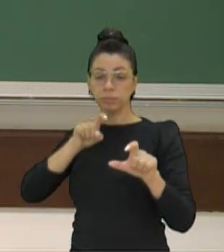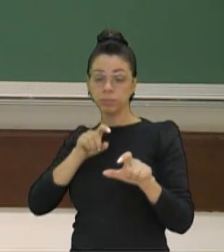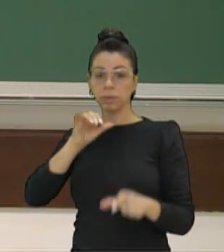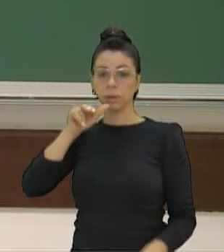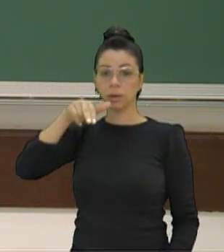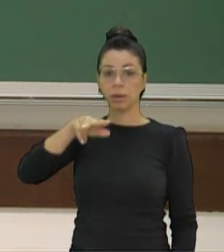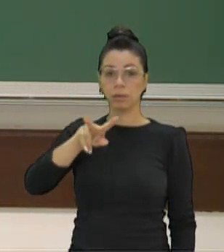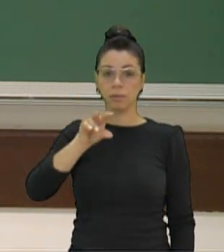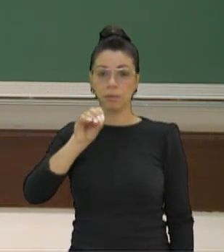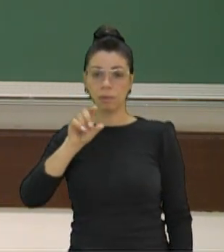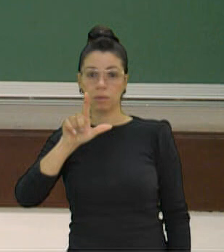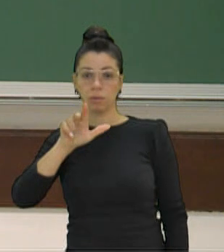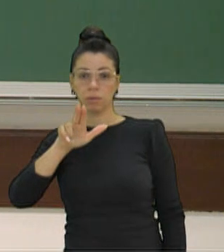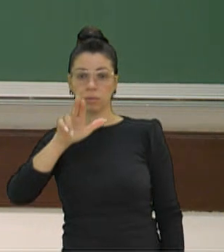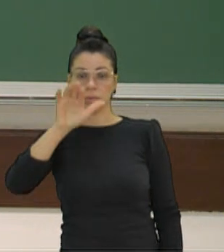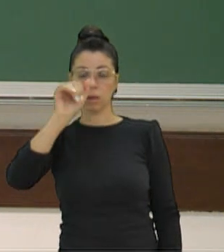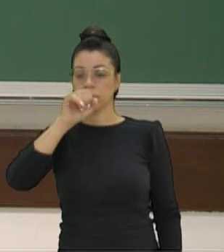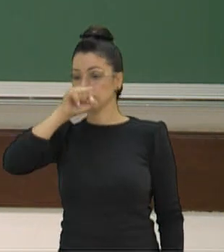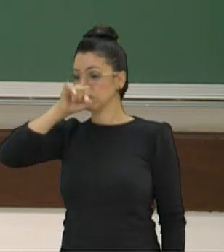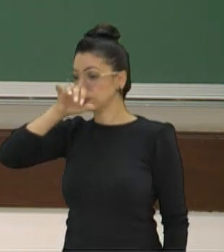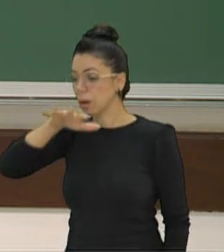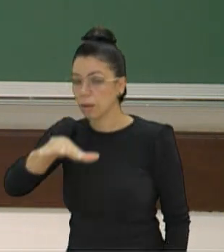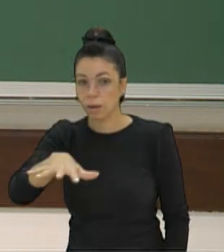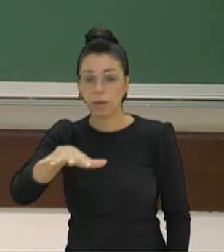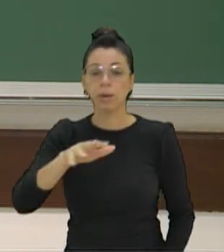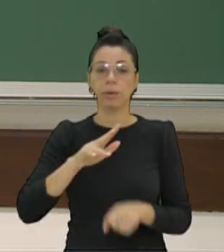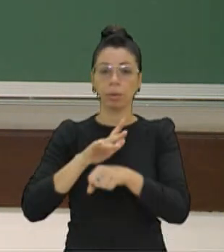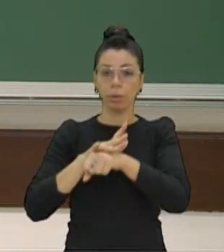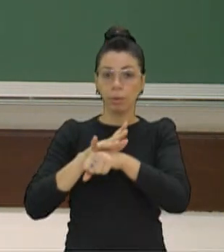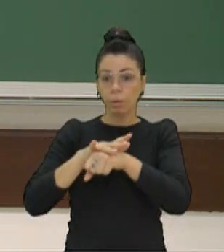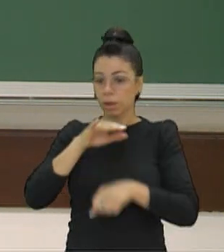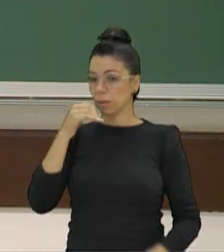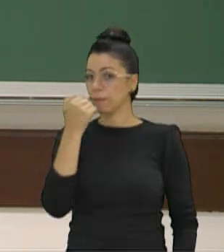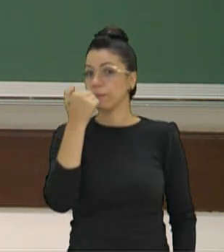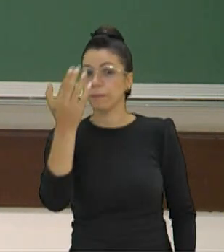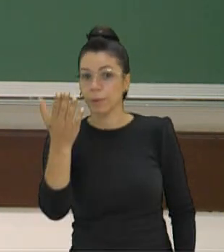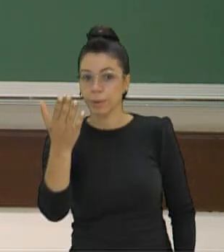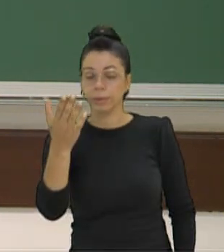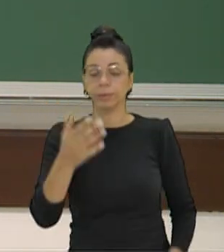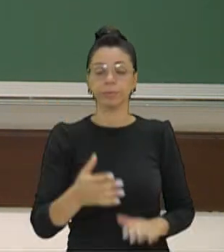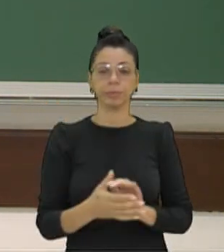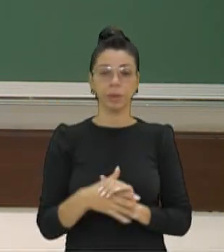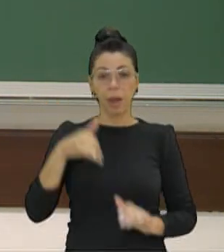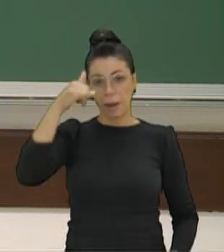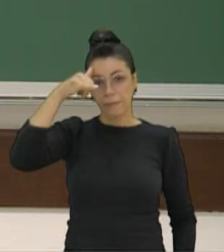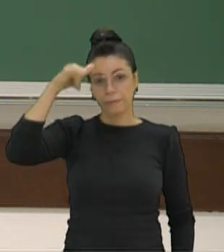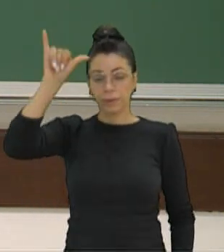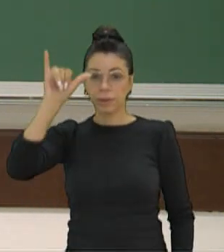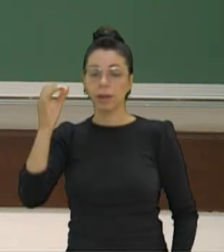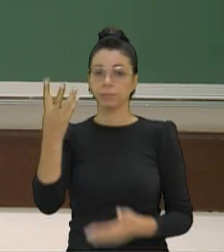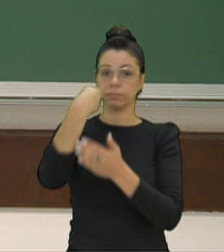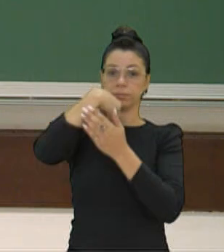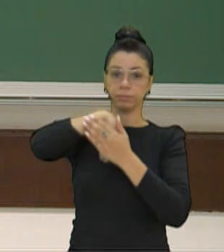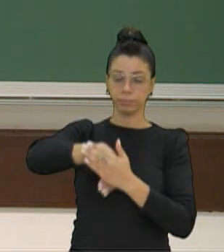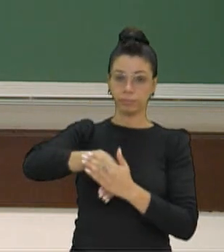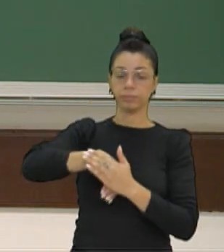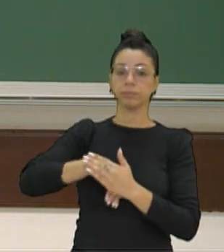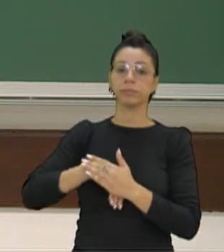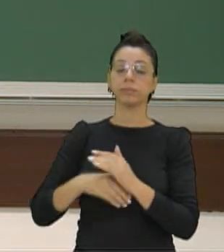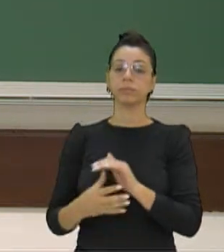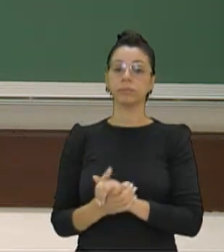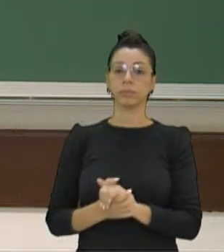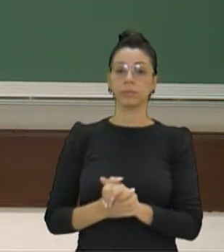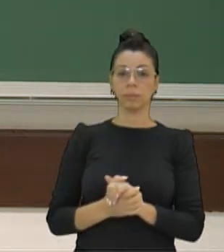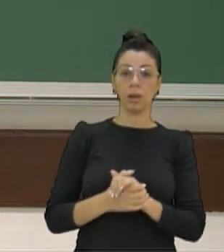organismo jogar para fora, não deixar aquilo entrar no sistema respiratório, certo? Então, é um mecanismo de defesa, né, do